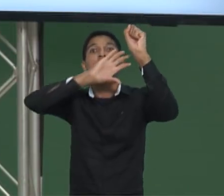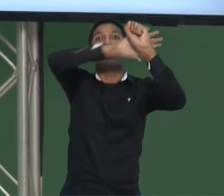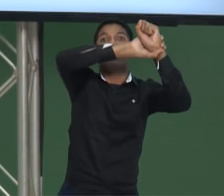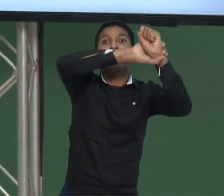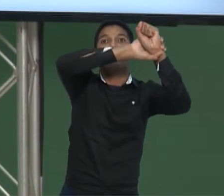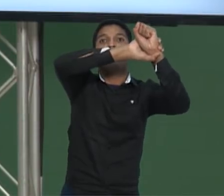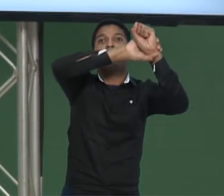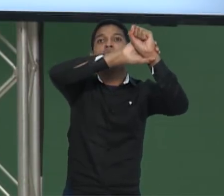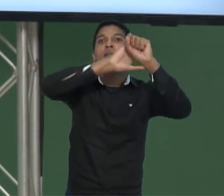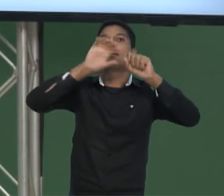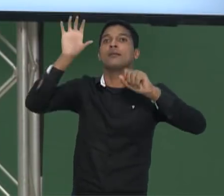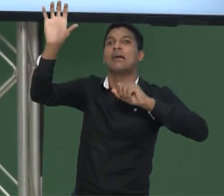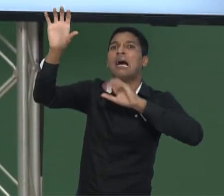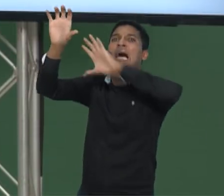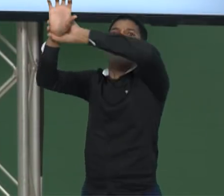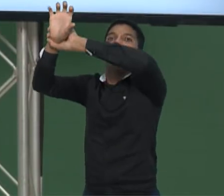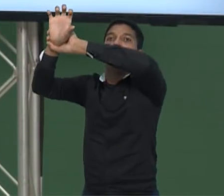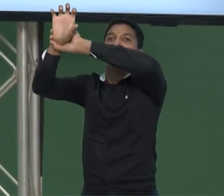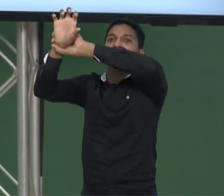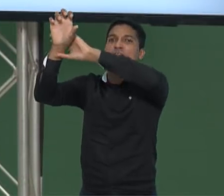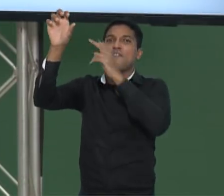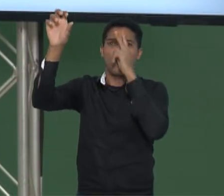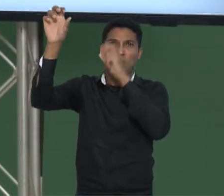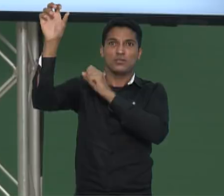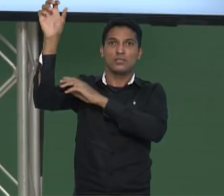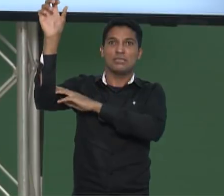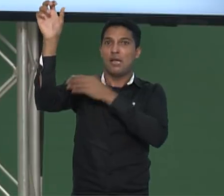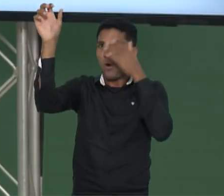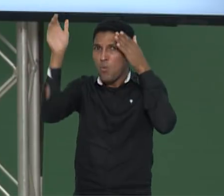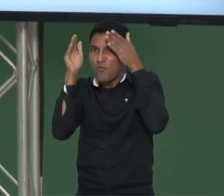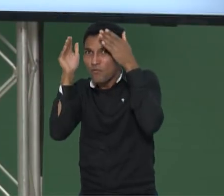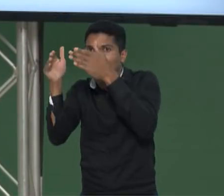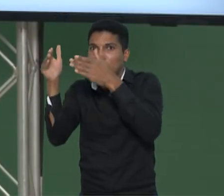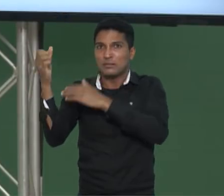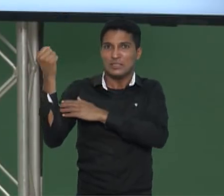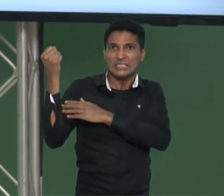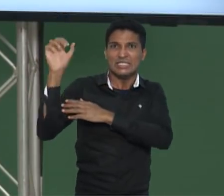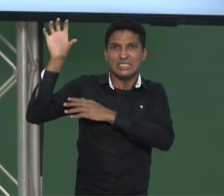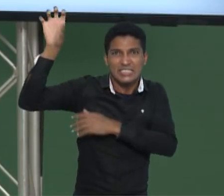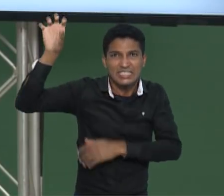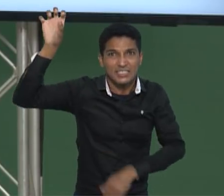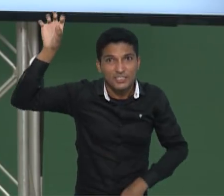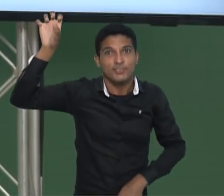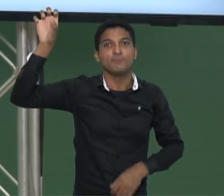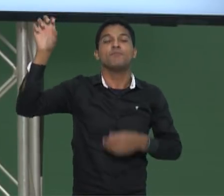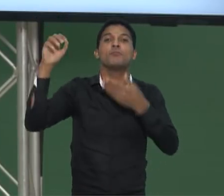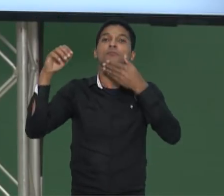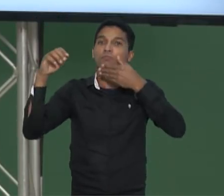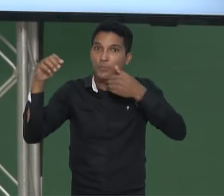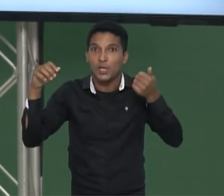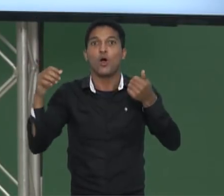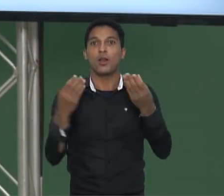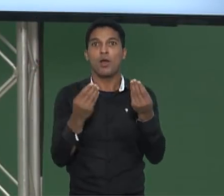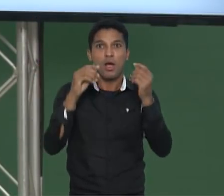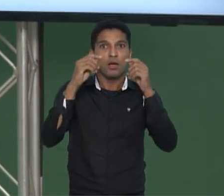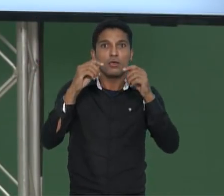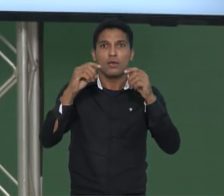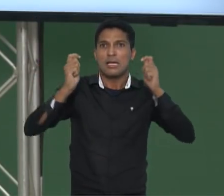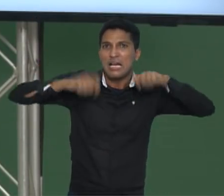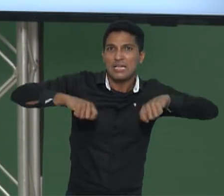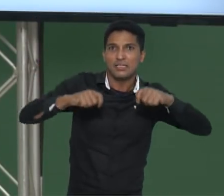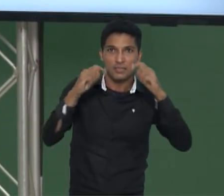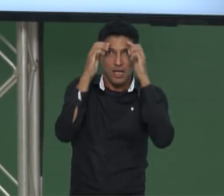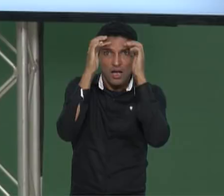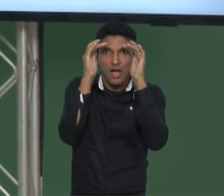concentrar a minha força naquele lugar. Então isso melhora muito a minha capacidade de concentração, a